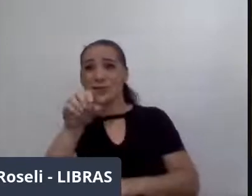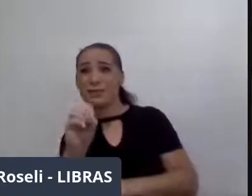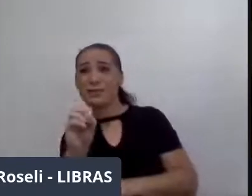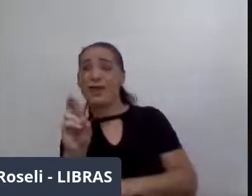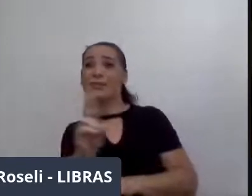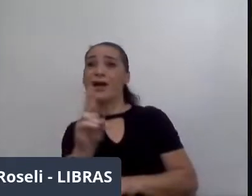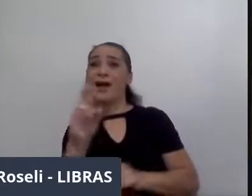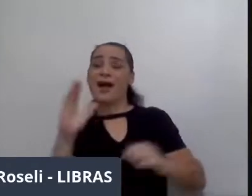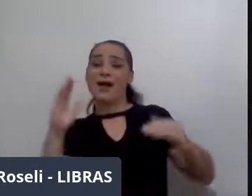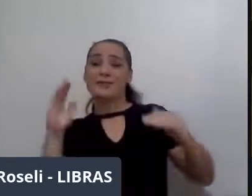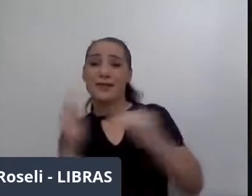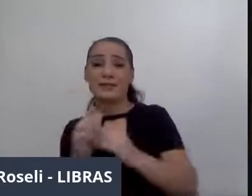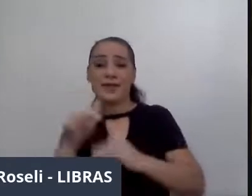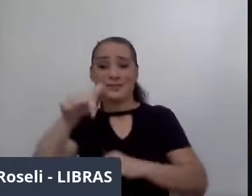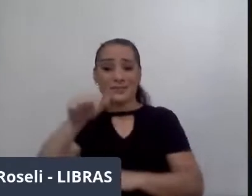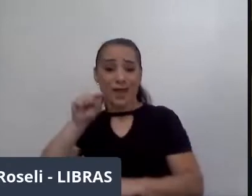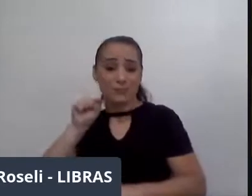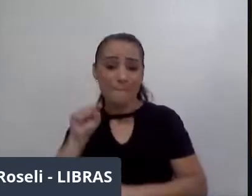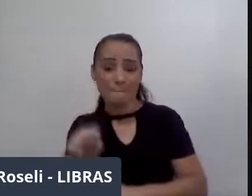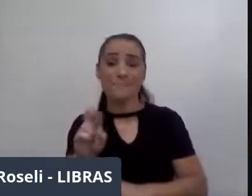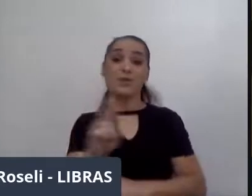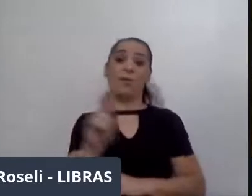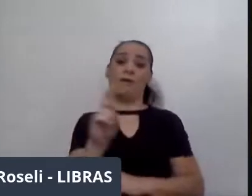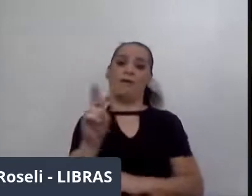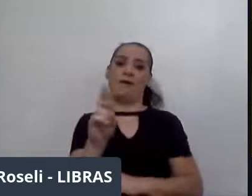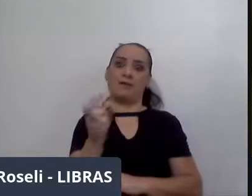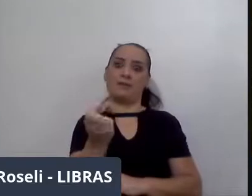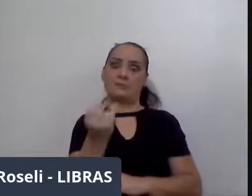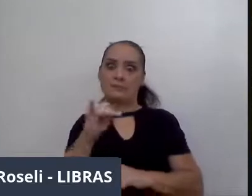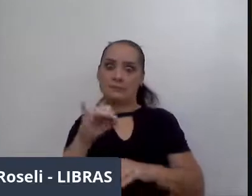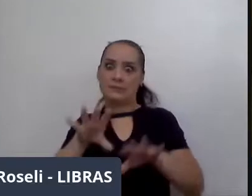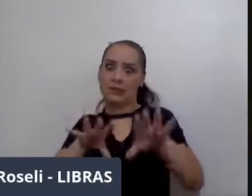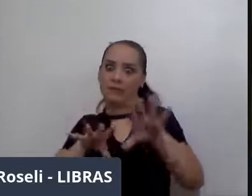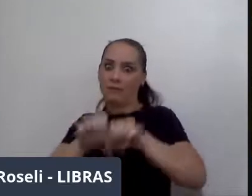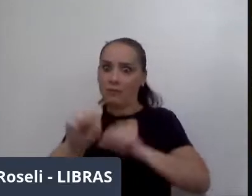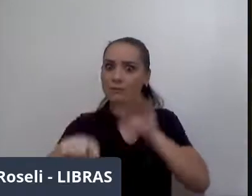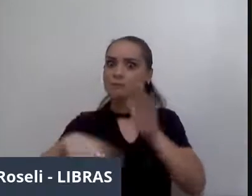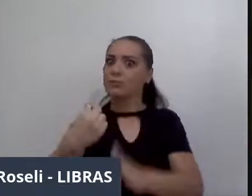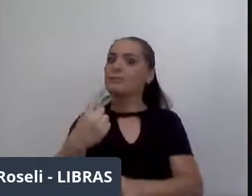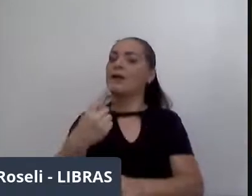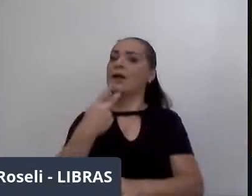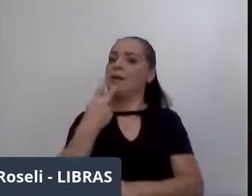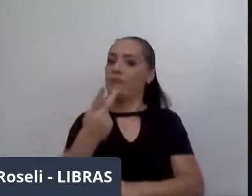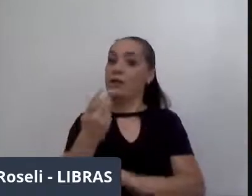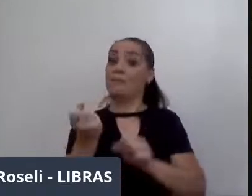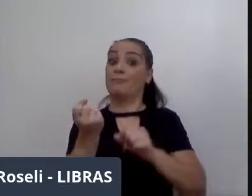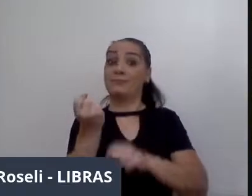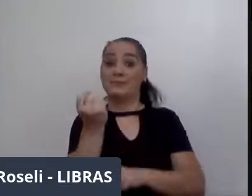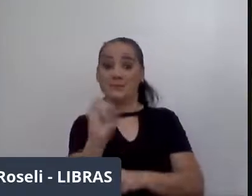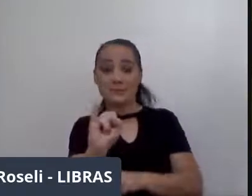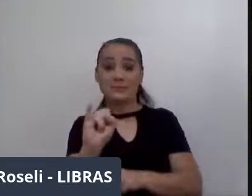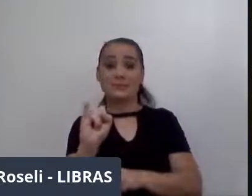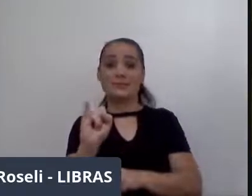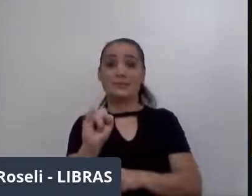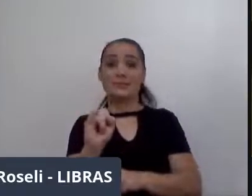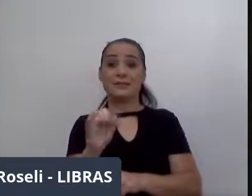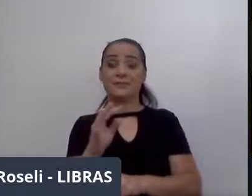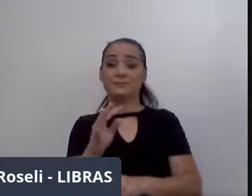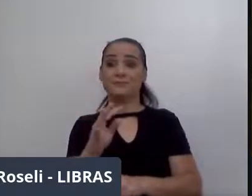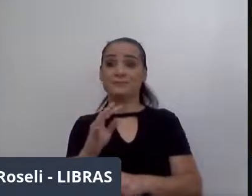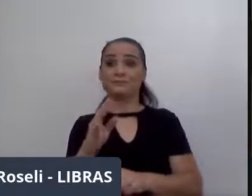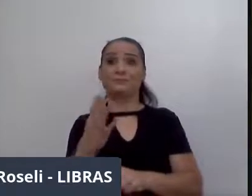até R$ 7.000, se falarmos da graduação. Porque se estivermos falando do reconhecimento, esse valor pode ir